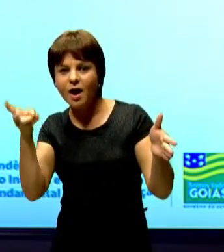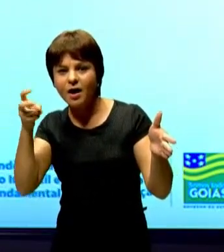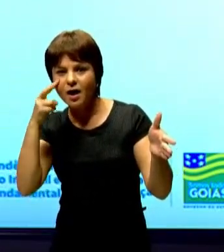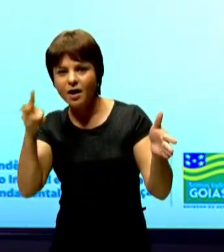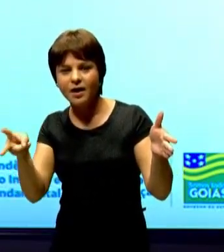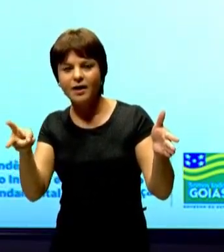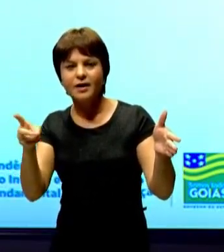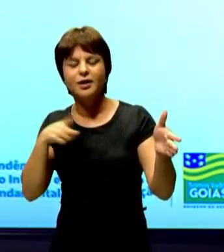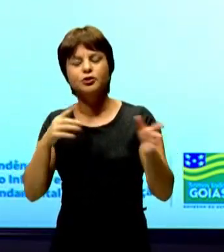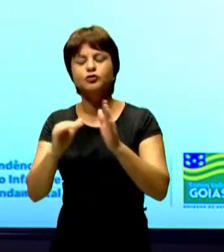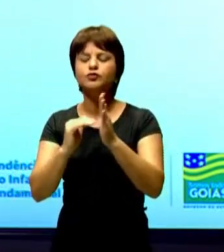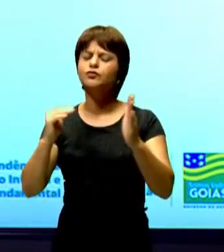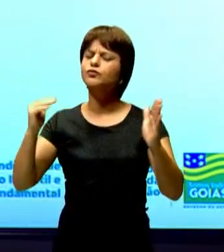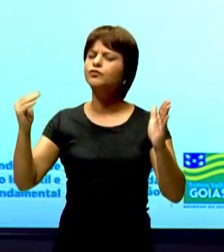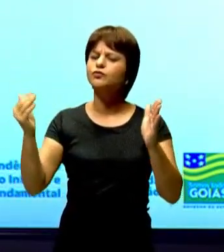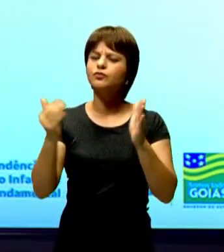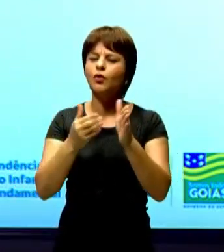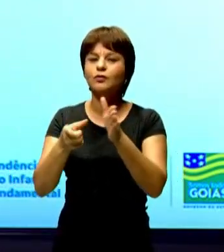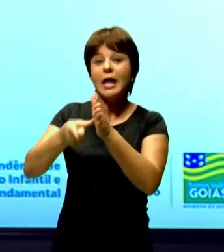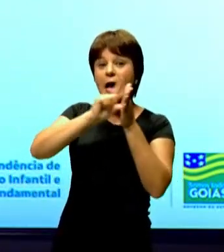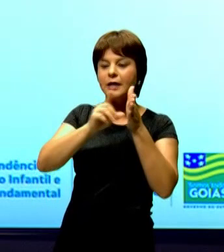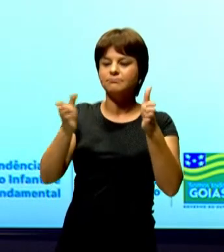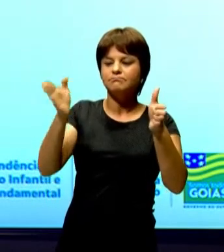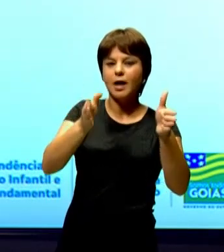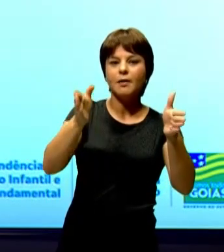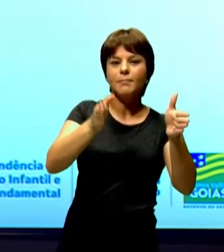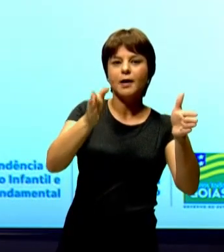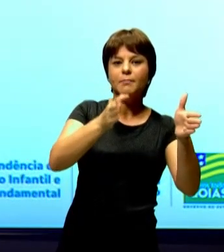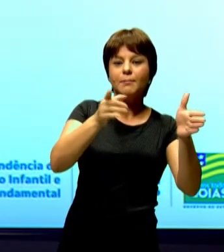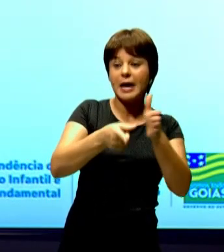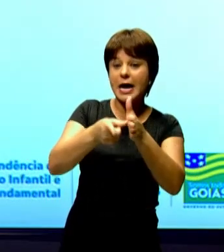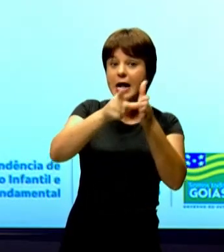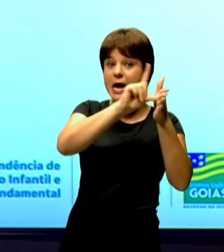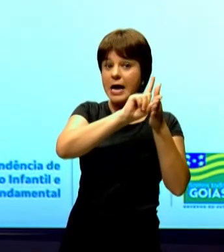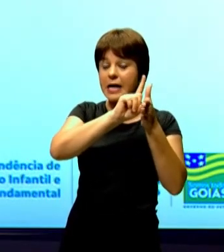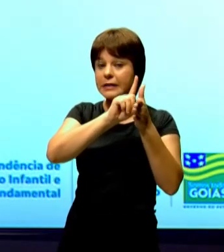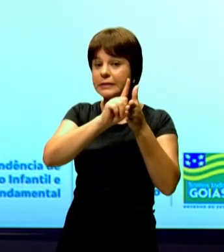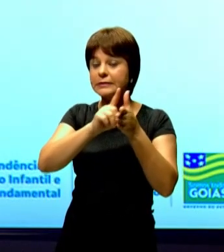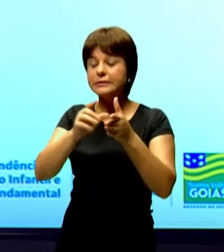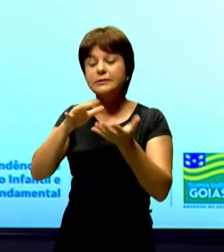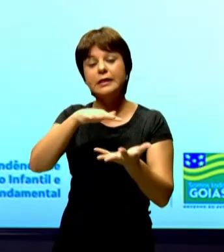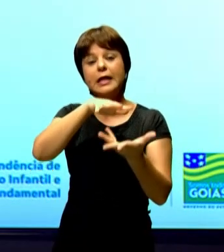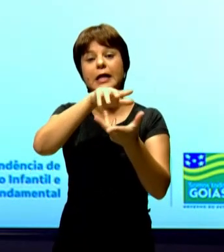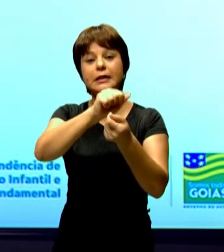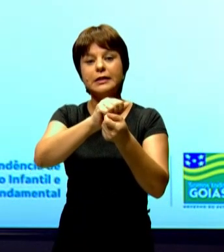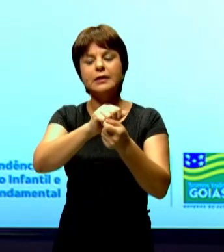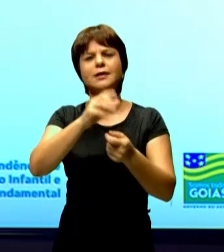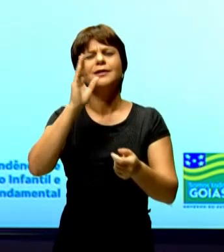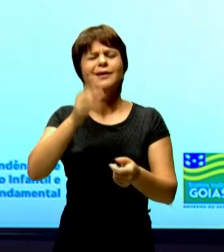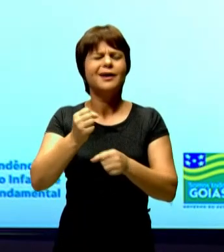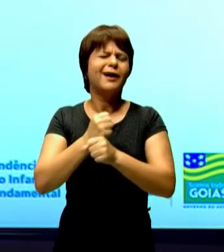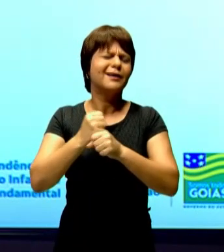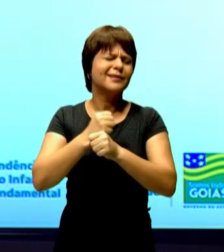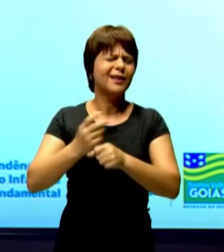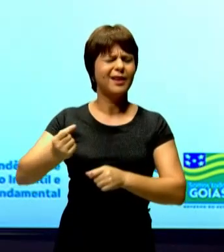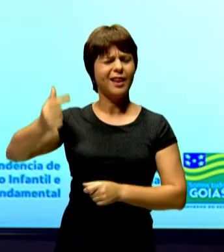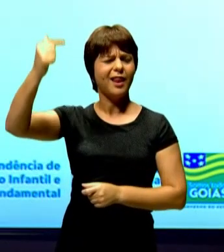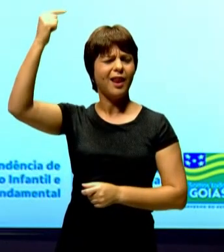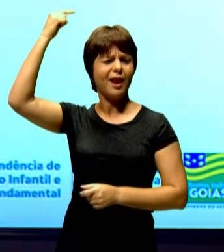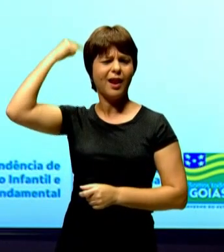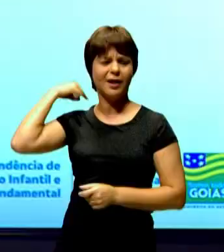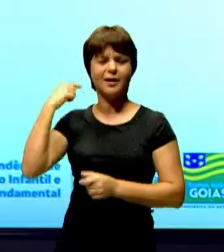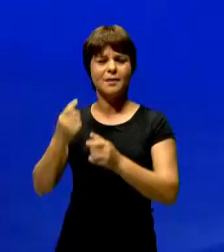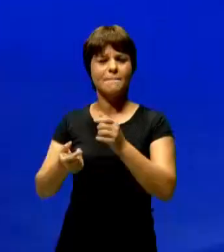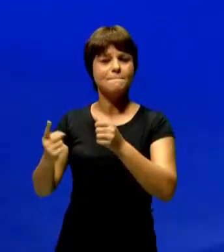Ou seja, todos esses outros eventos aconteceram antes do surgimento da Terra. A Terra existe há muito mais tempo do que a